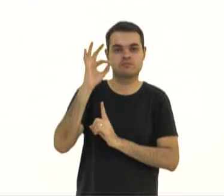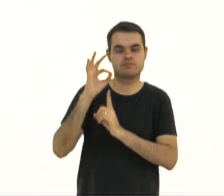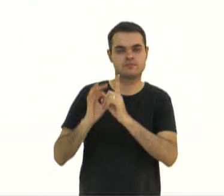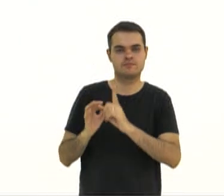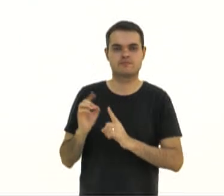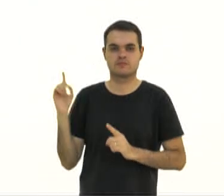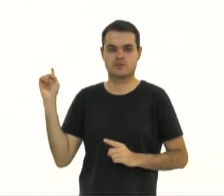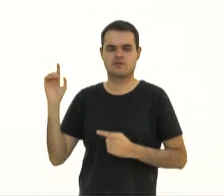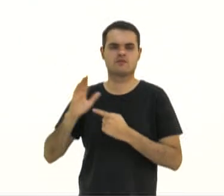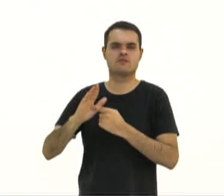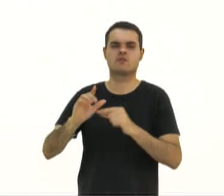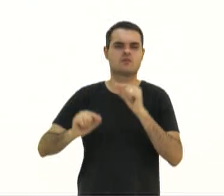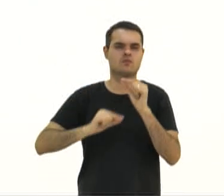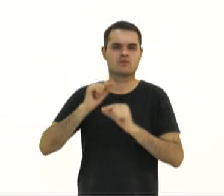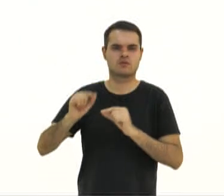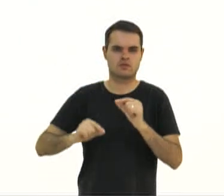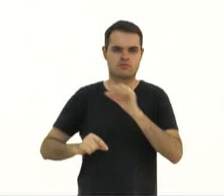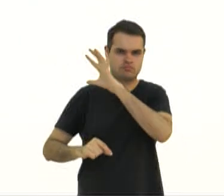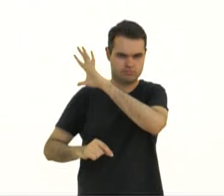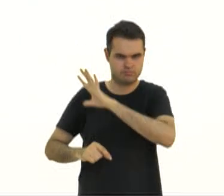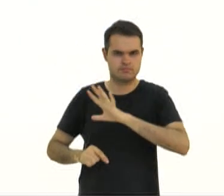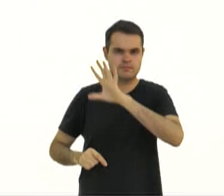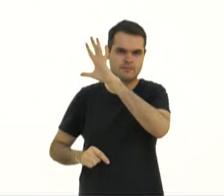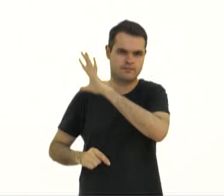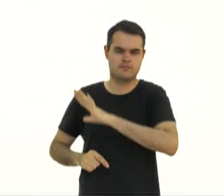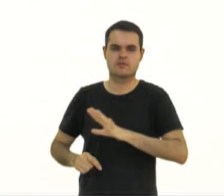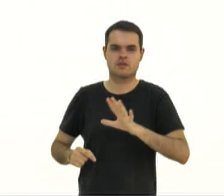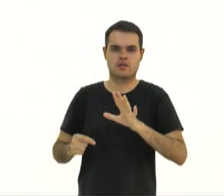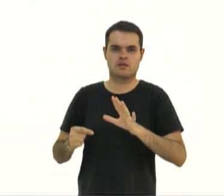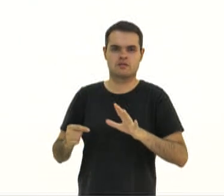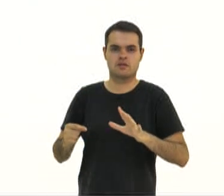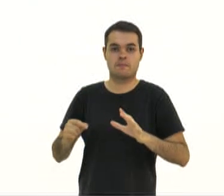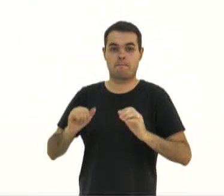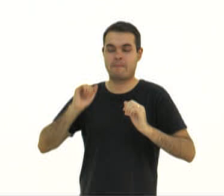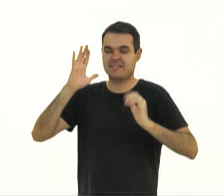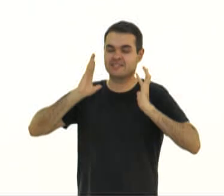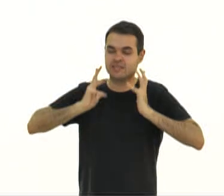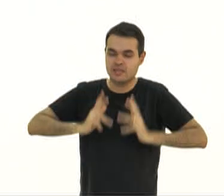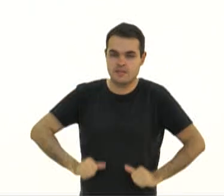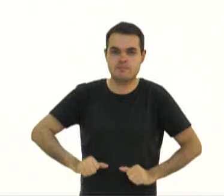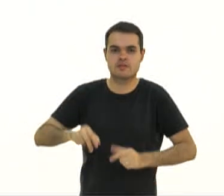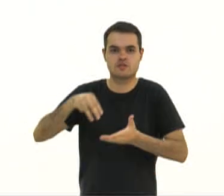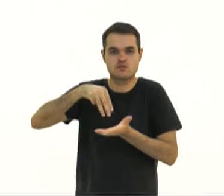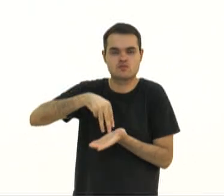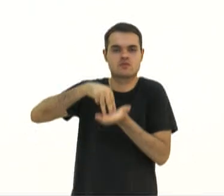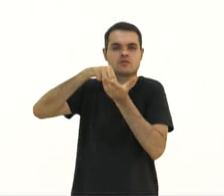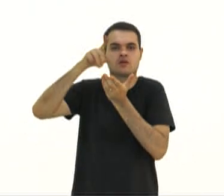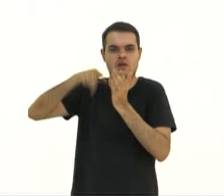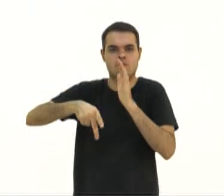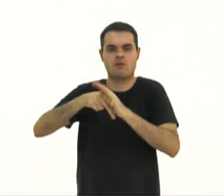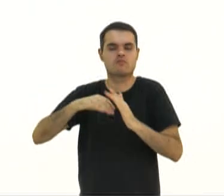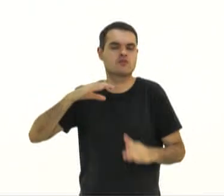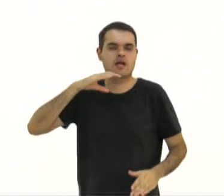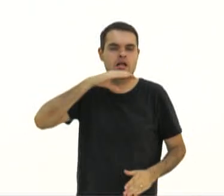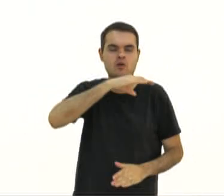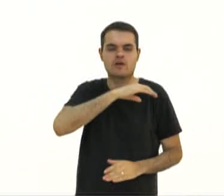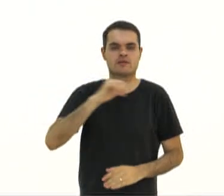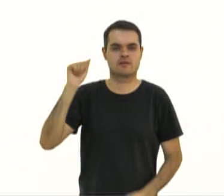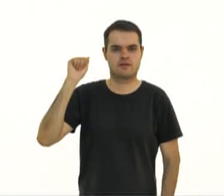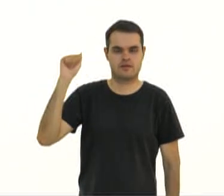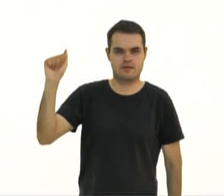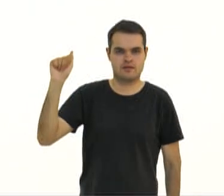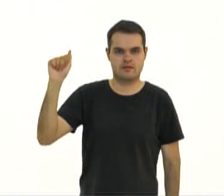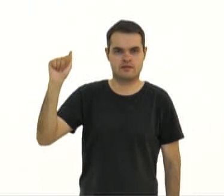representada na figura, considerada uma das mais limpas e sustentáveis do mundo, é extraída do calor gerado. Item A,